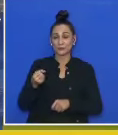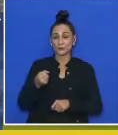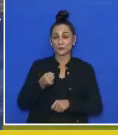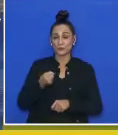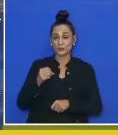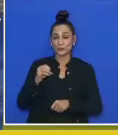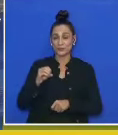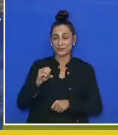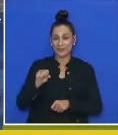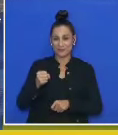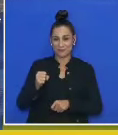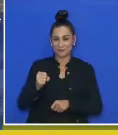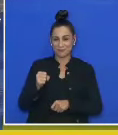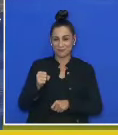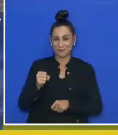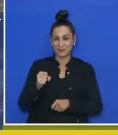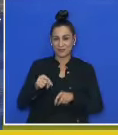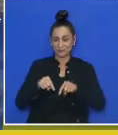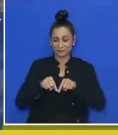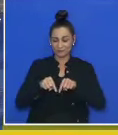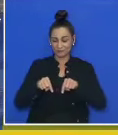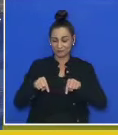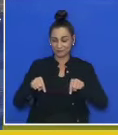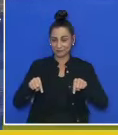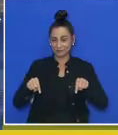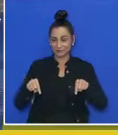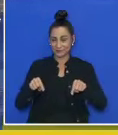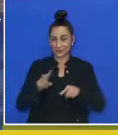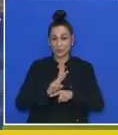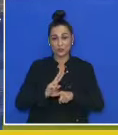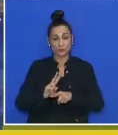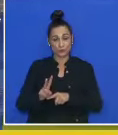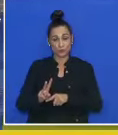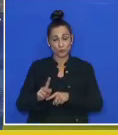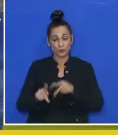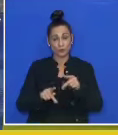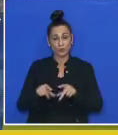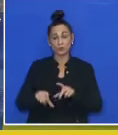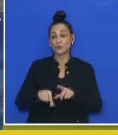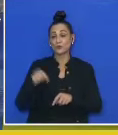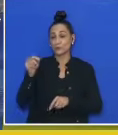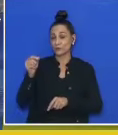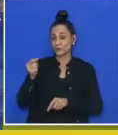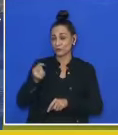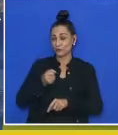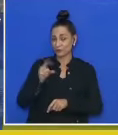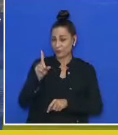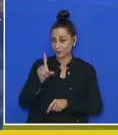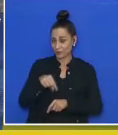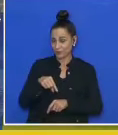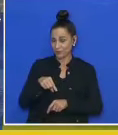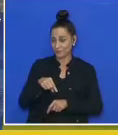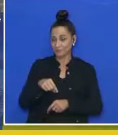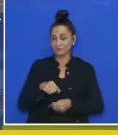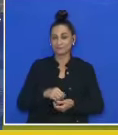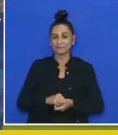08. E vamos confirmar então com as nossas auditoras populares os números sorteados.